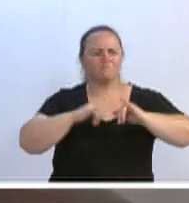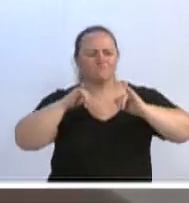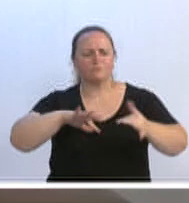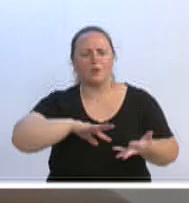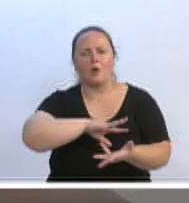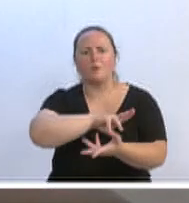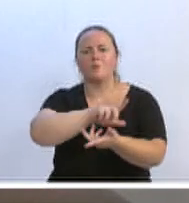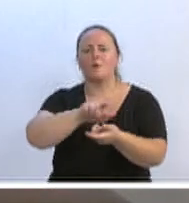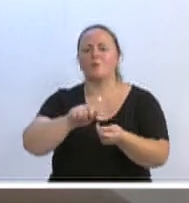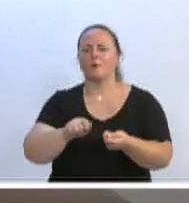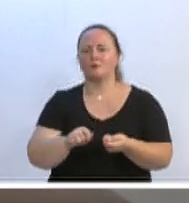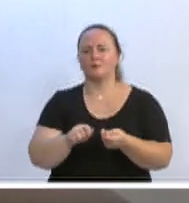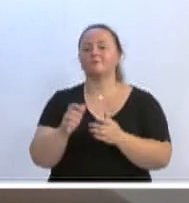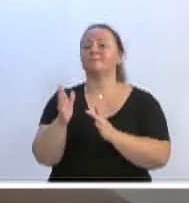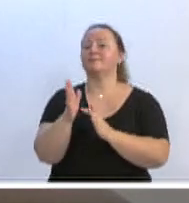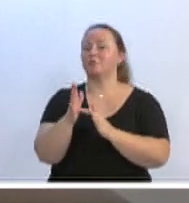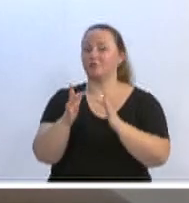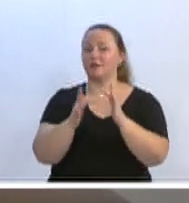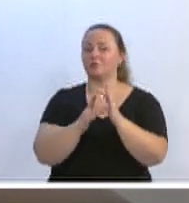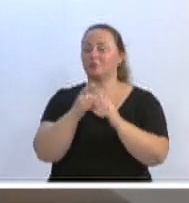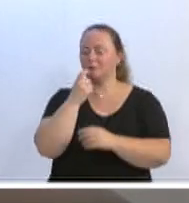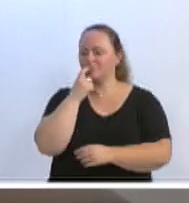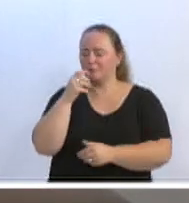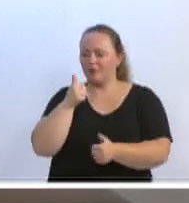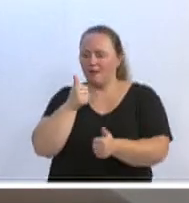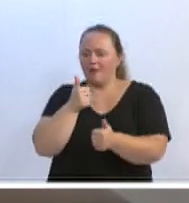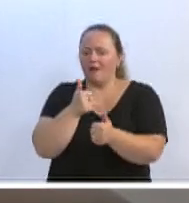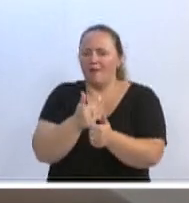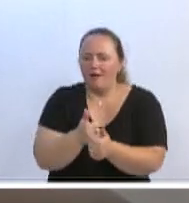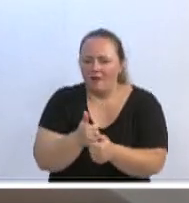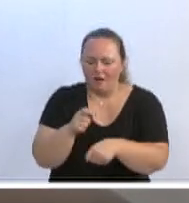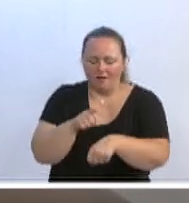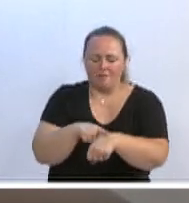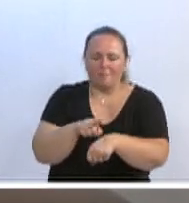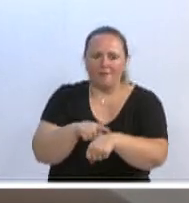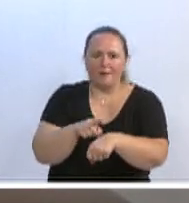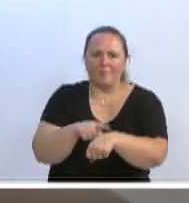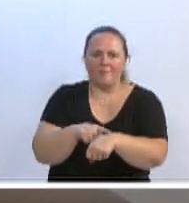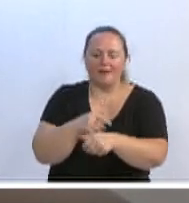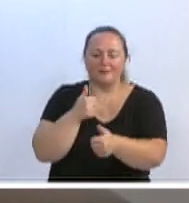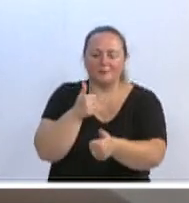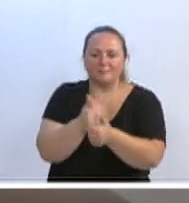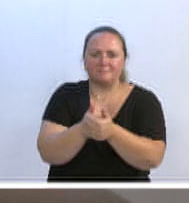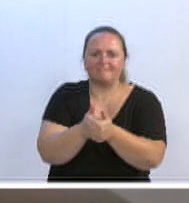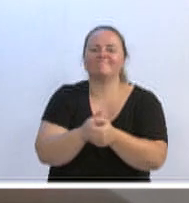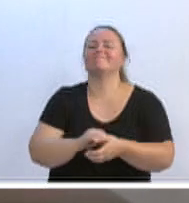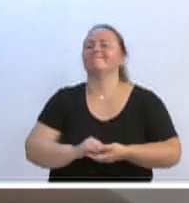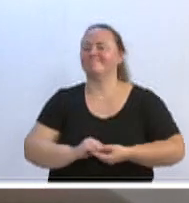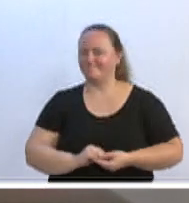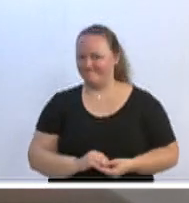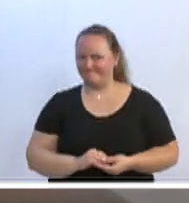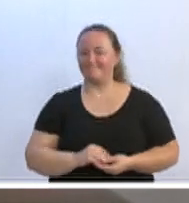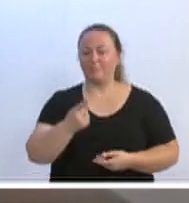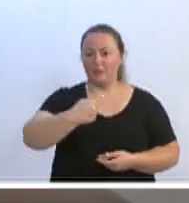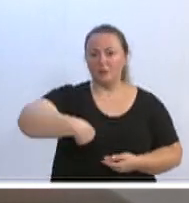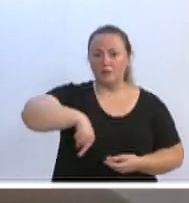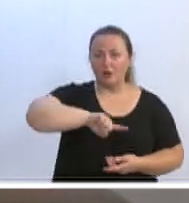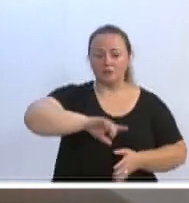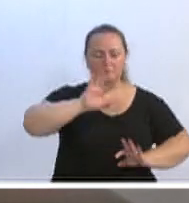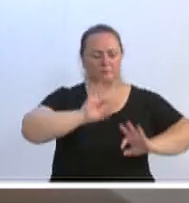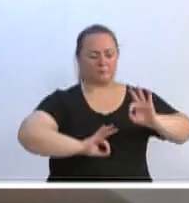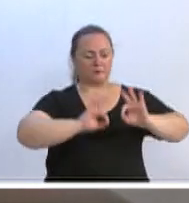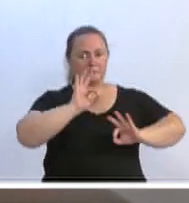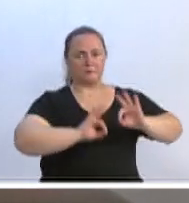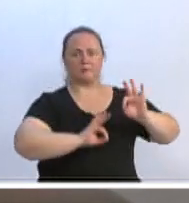inteiro de que Jesus breve vem para buscar a sua igreja, e nós devemos estar